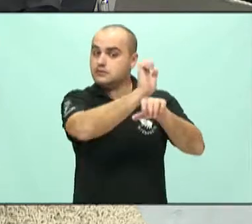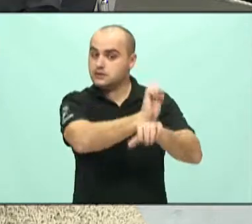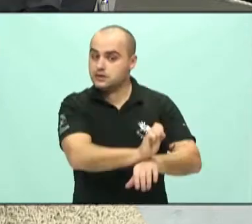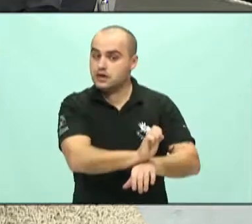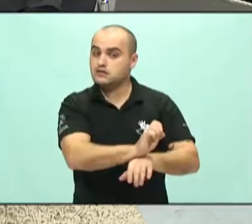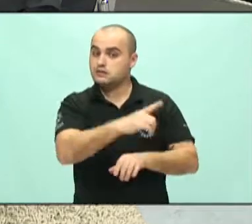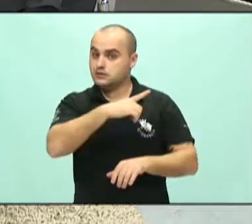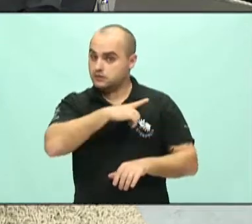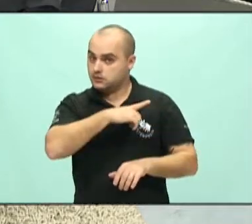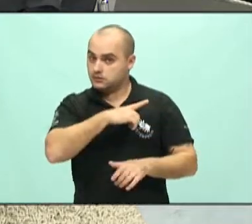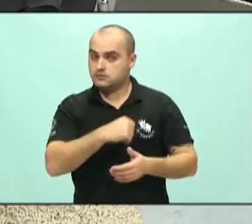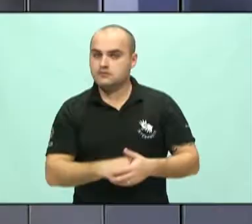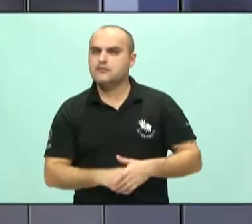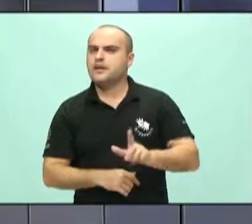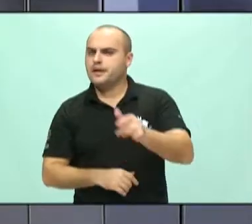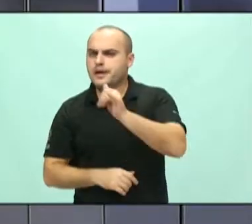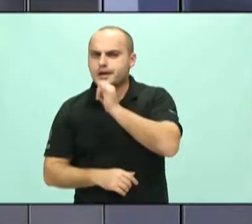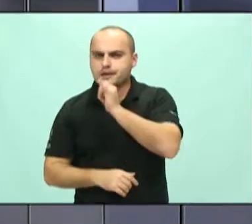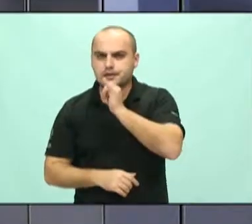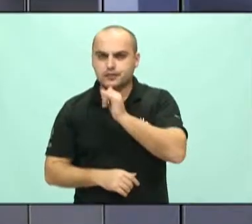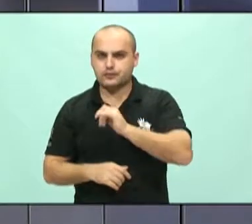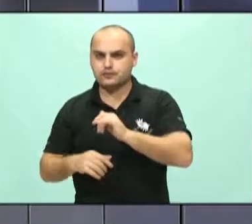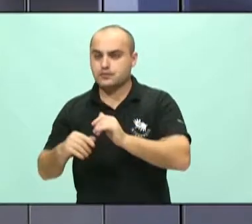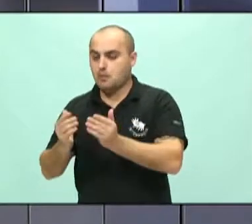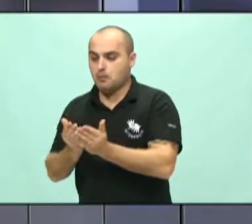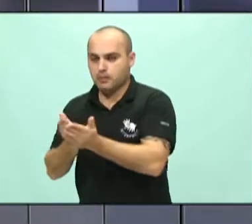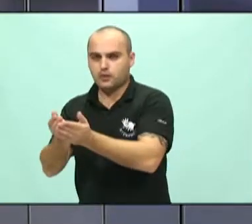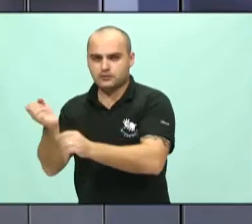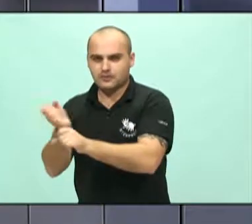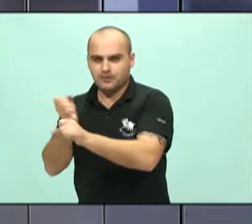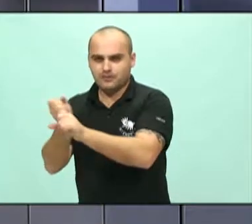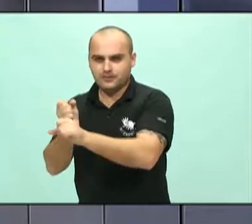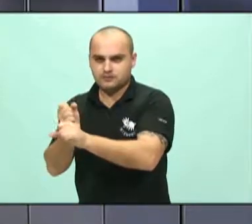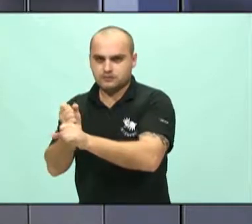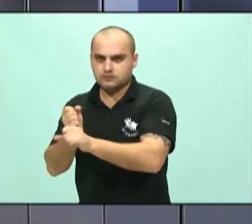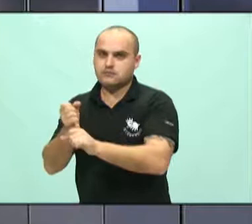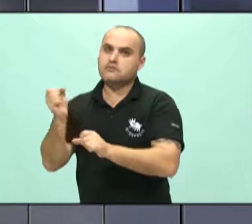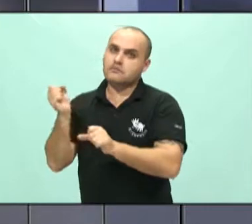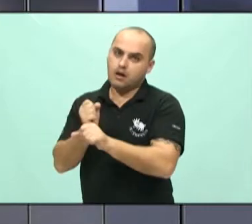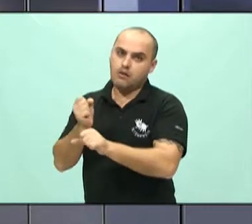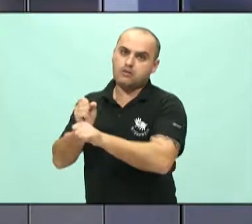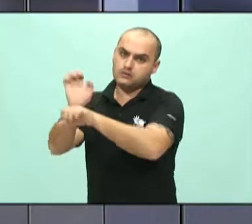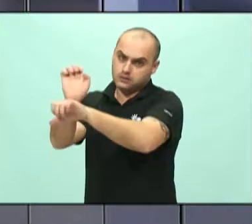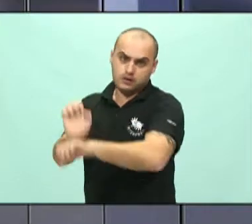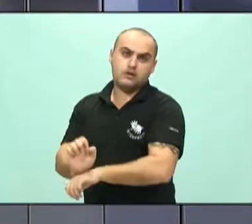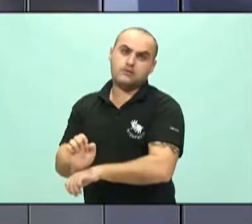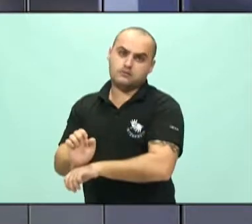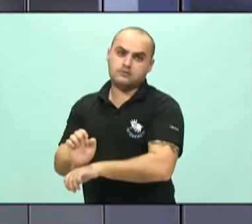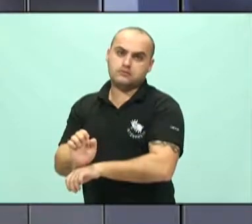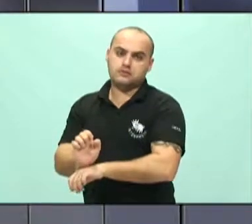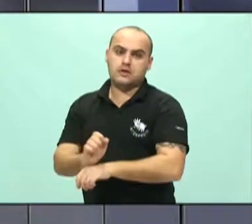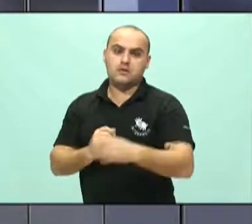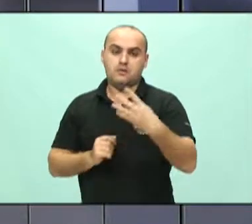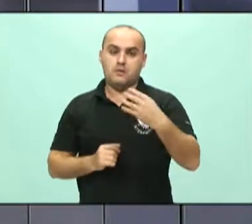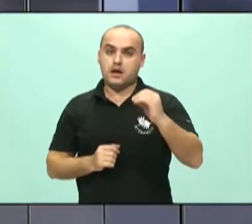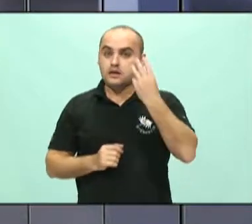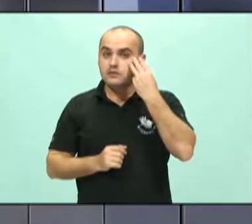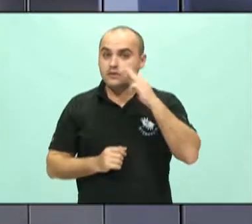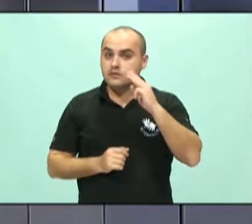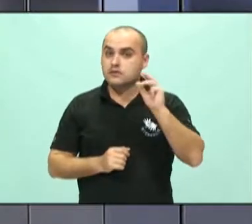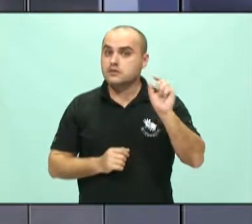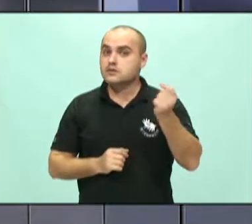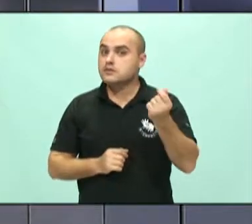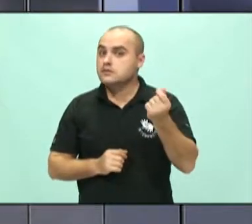nos traz. Você pega, por exemplo, a Bacia de Evolução, que é uma obra do Estado, que nós estamos investindo 40 milhões de reais de